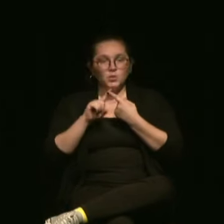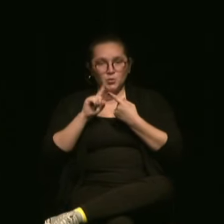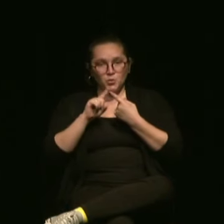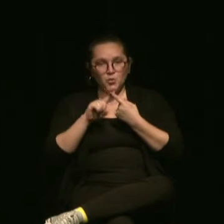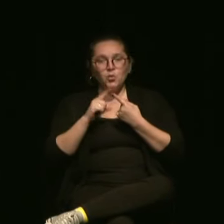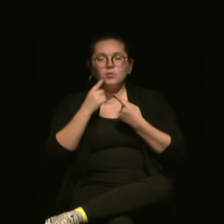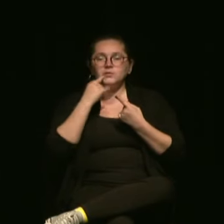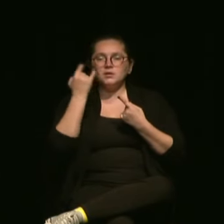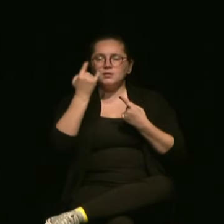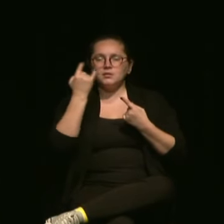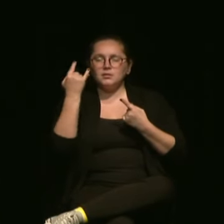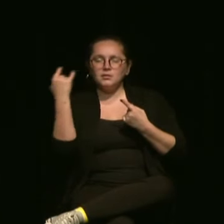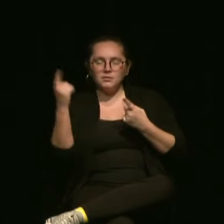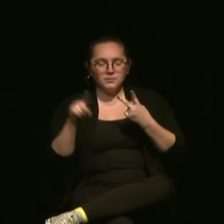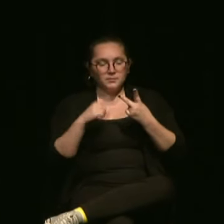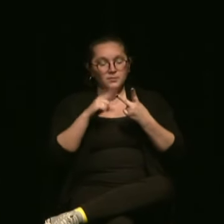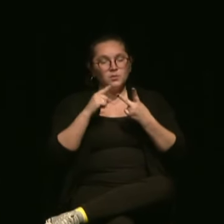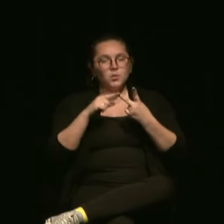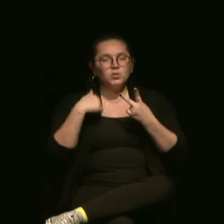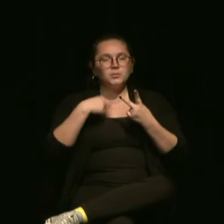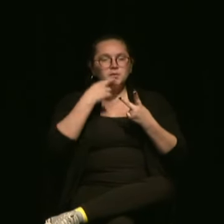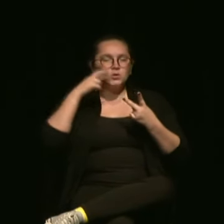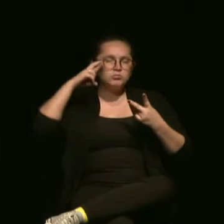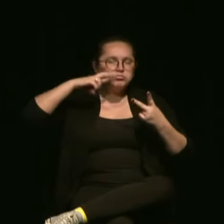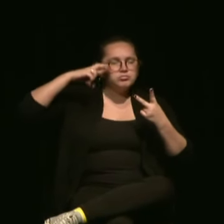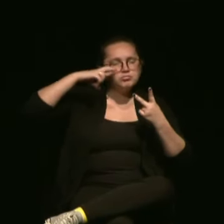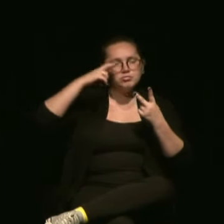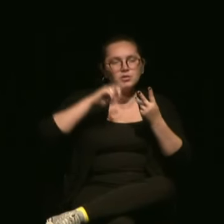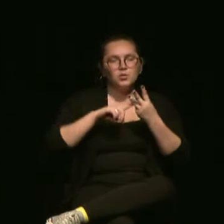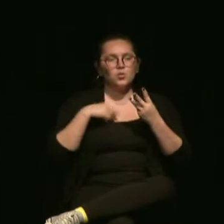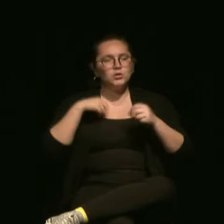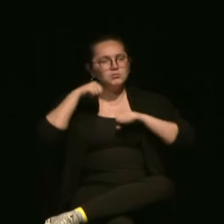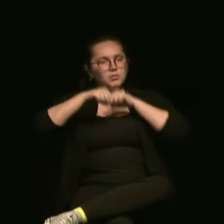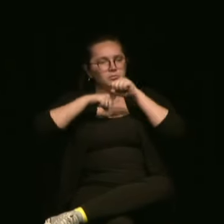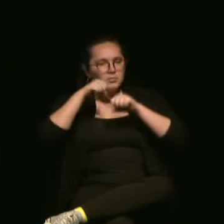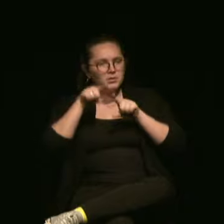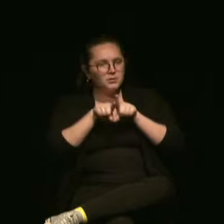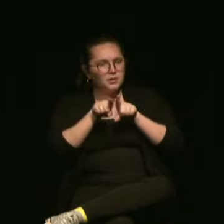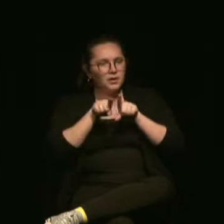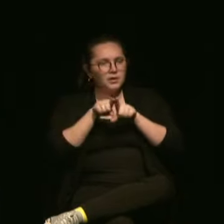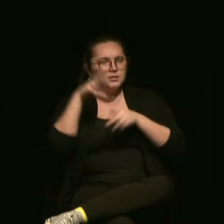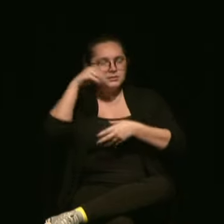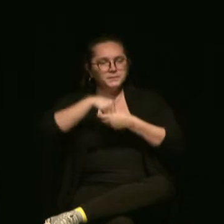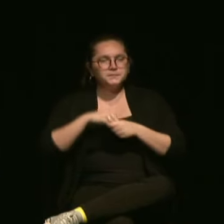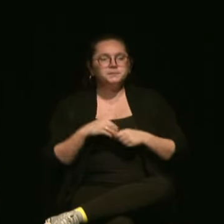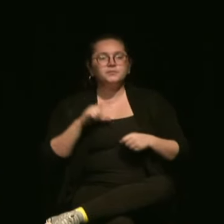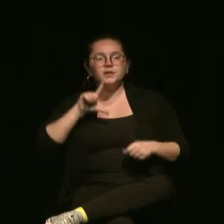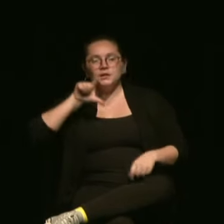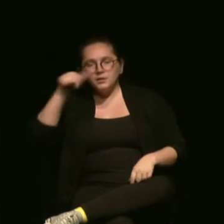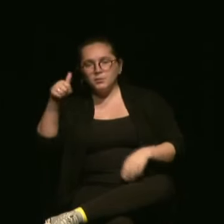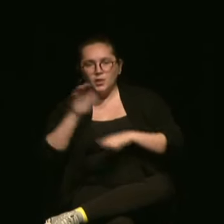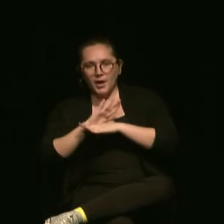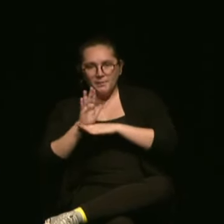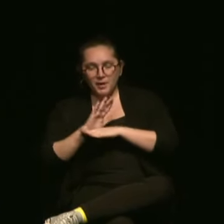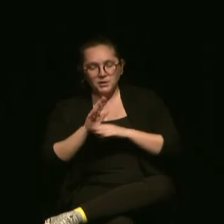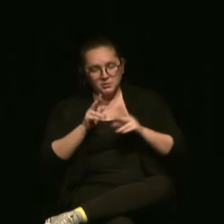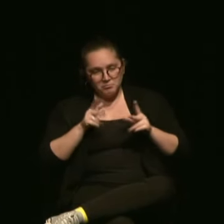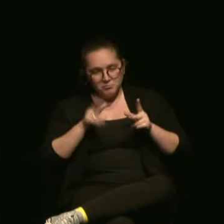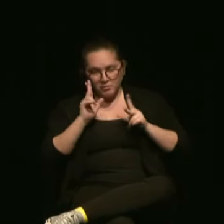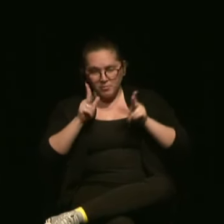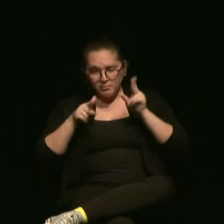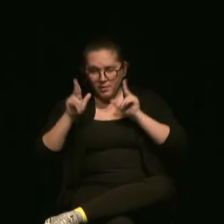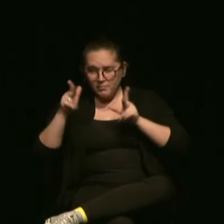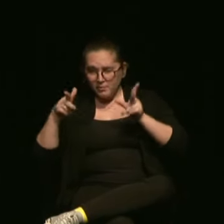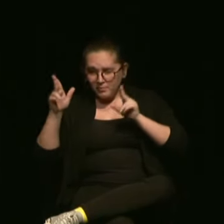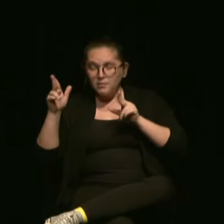grande sedutor internacional, o outro é um espião, o terceiro é um boxeador, uma coisa assim. E aí depois as imagens são montadas, editadas,